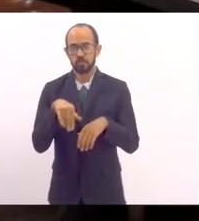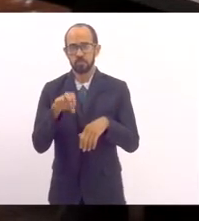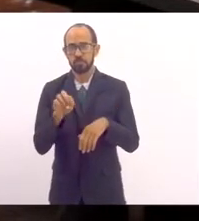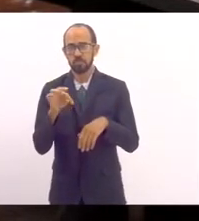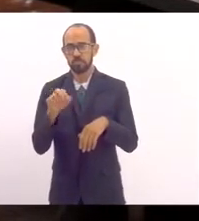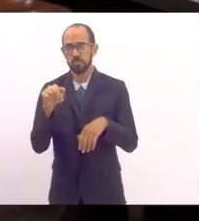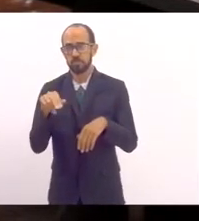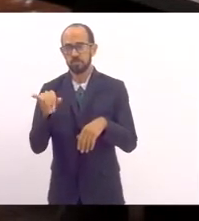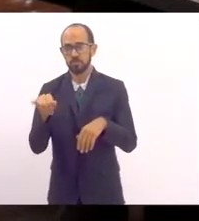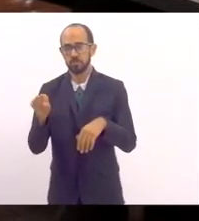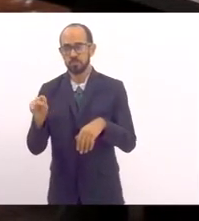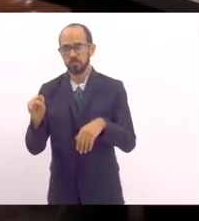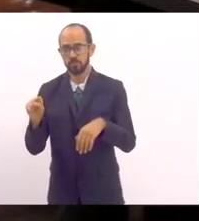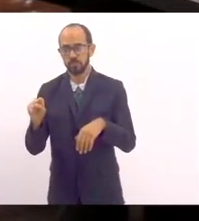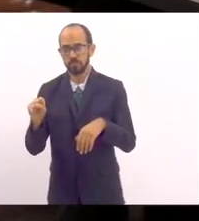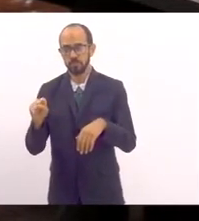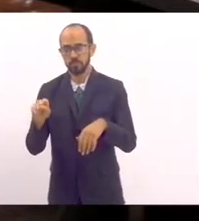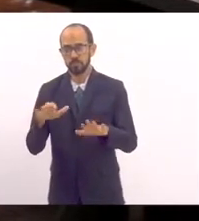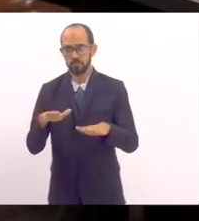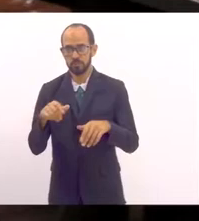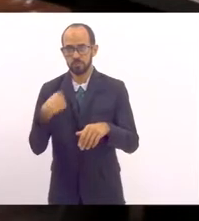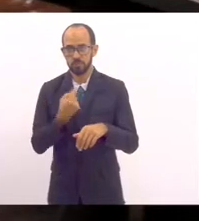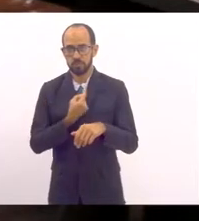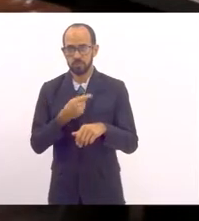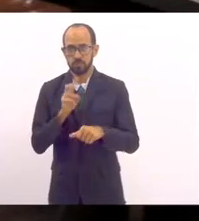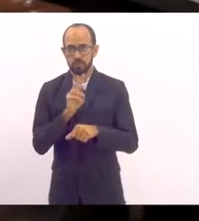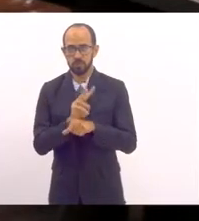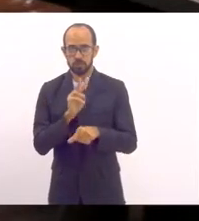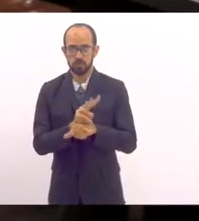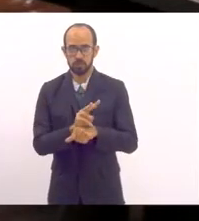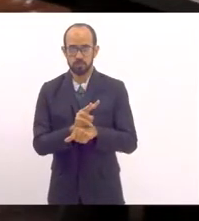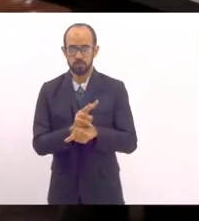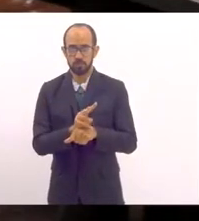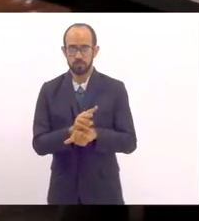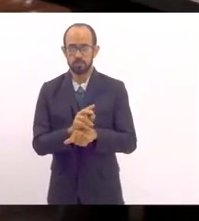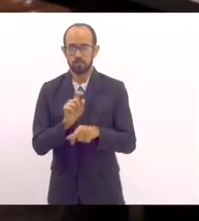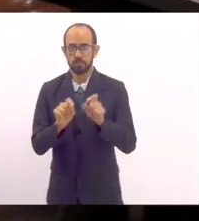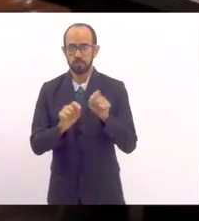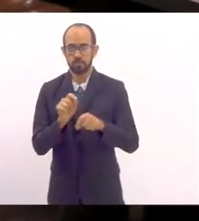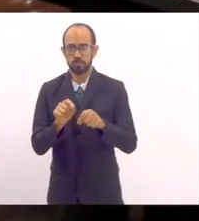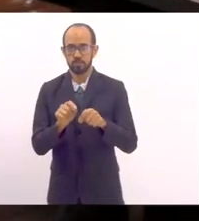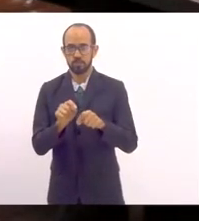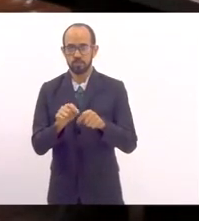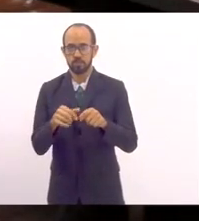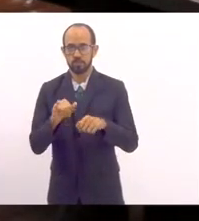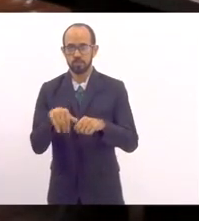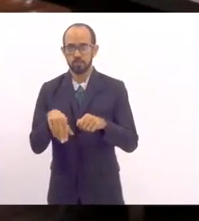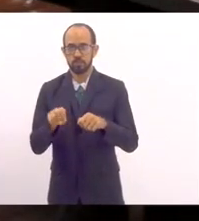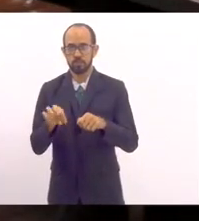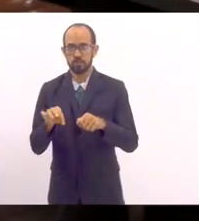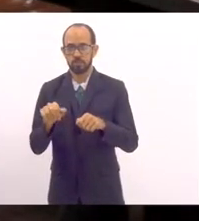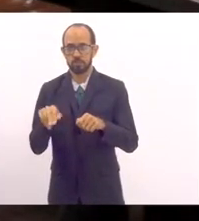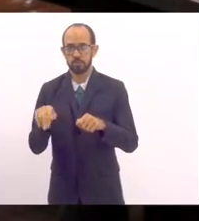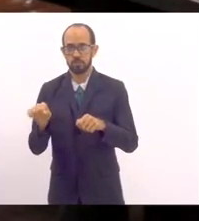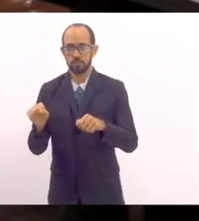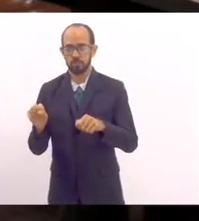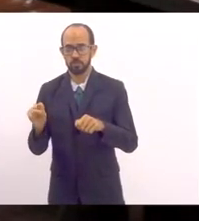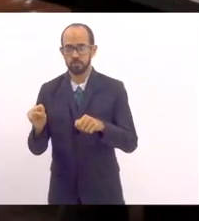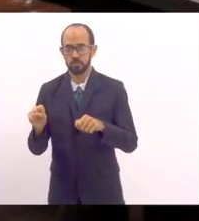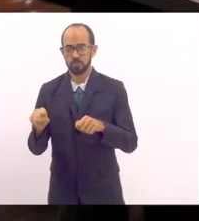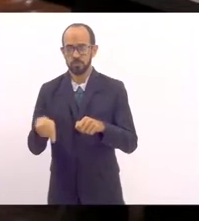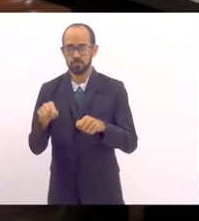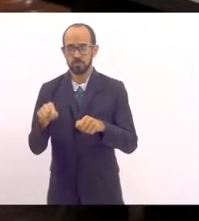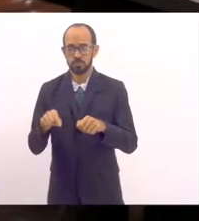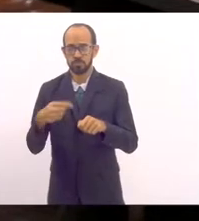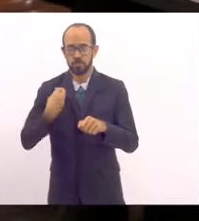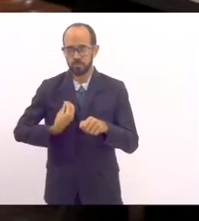A nossa defesa é que, dentro desse sistema, as instâncias de governança regional façam parte. A construção dessa